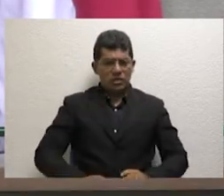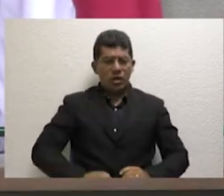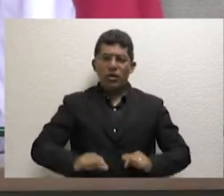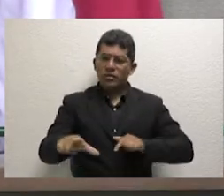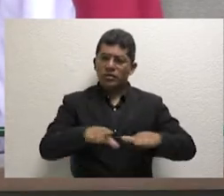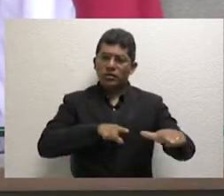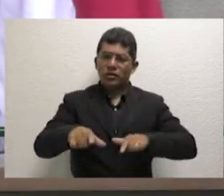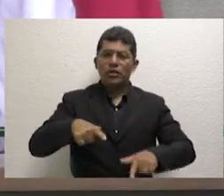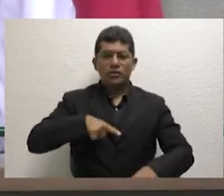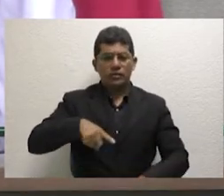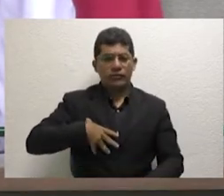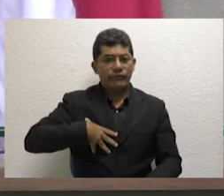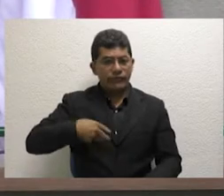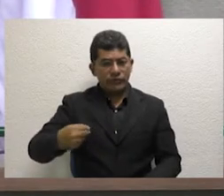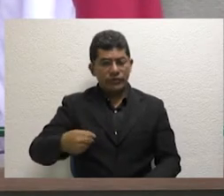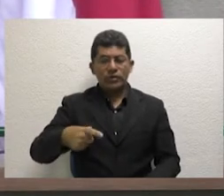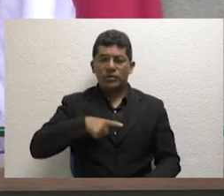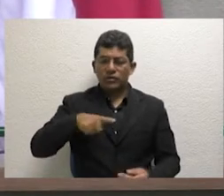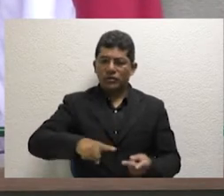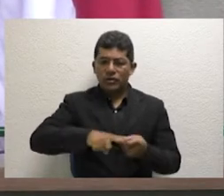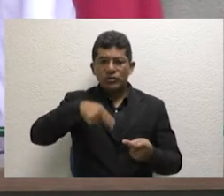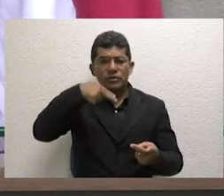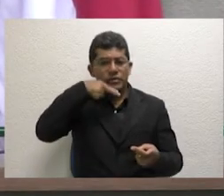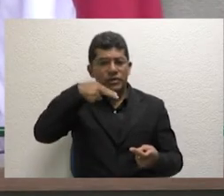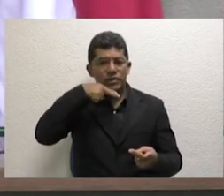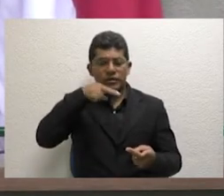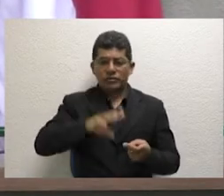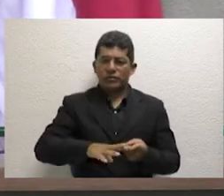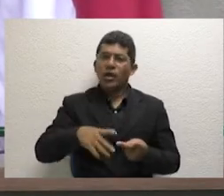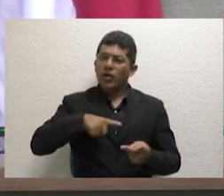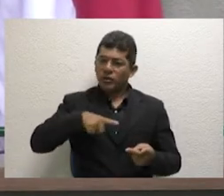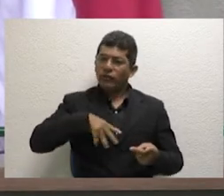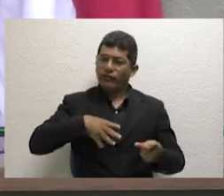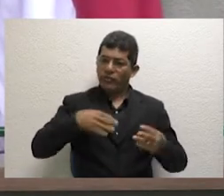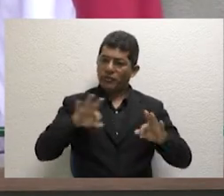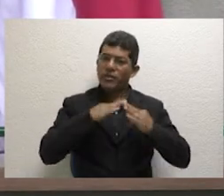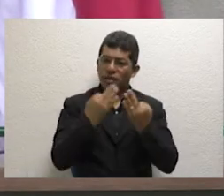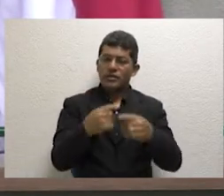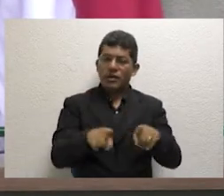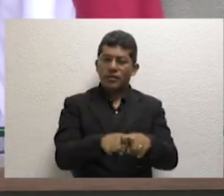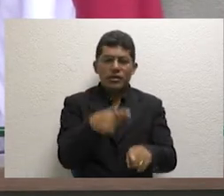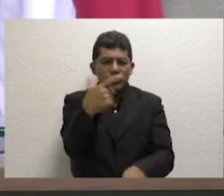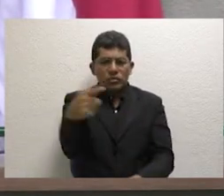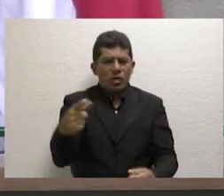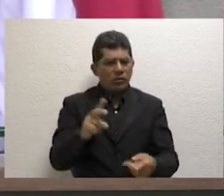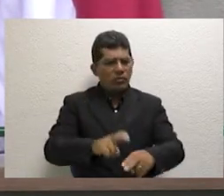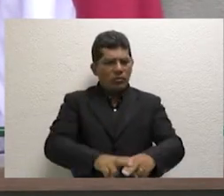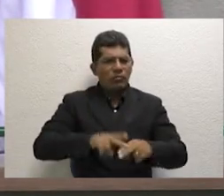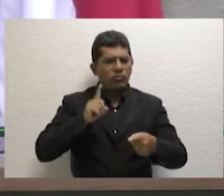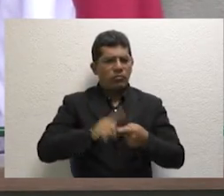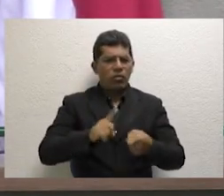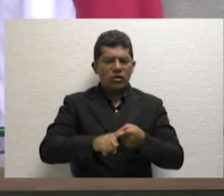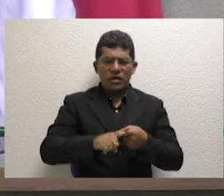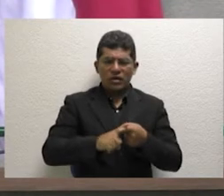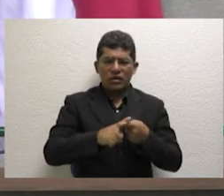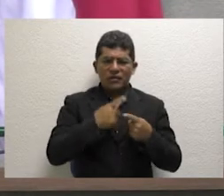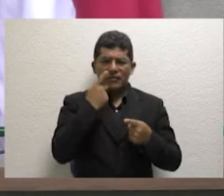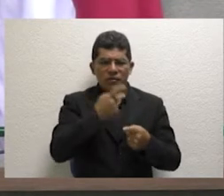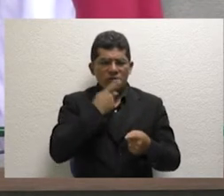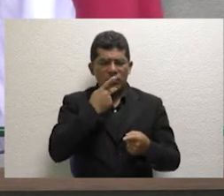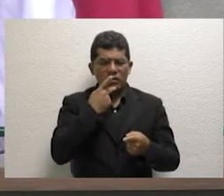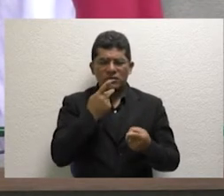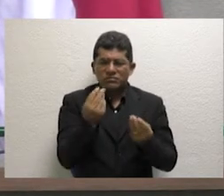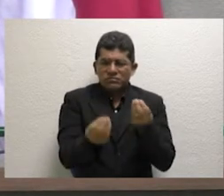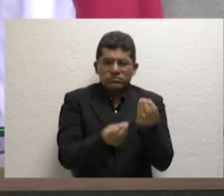eu tenho um filho eu tenho um neto eu tenho família não tem porquê eu me dirigir uma